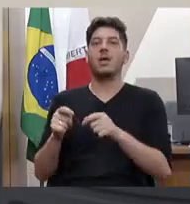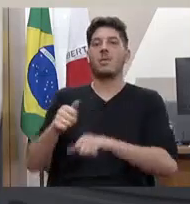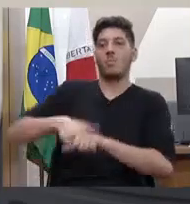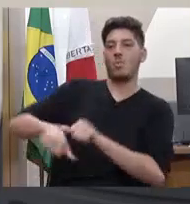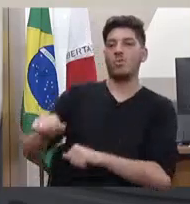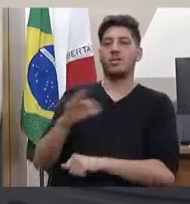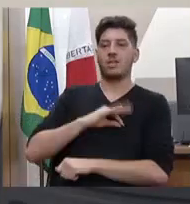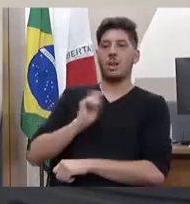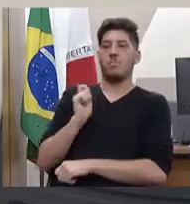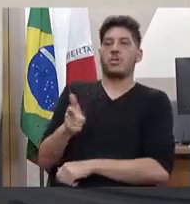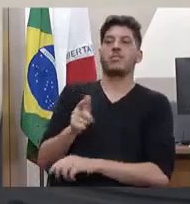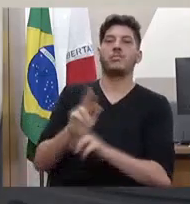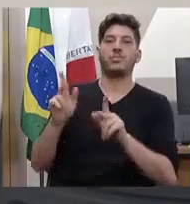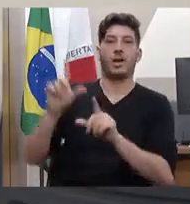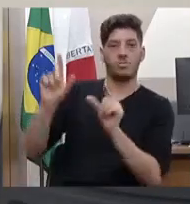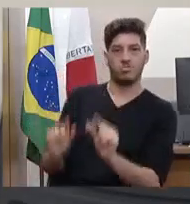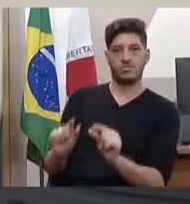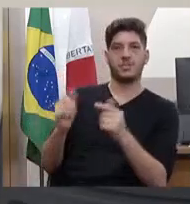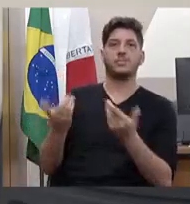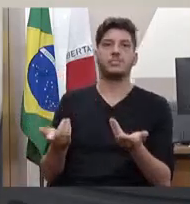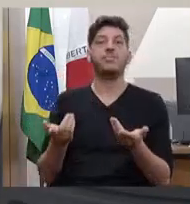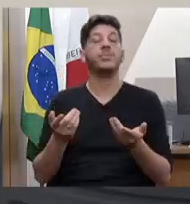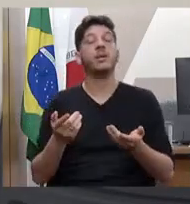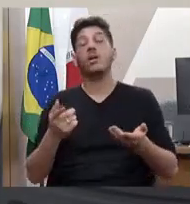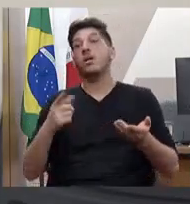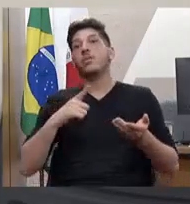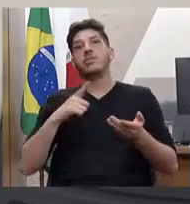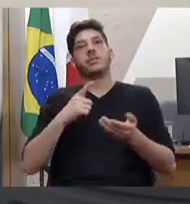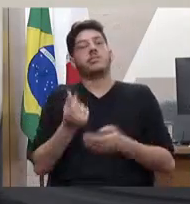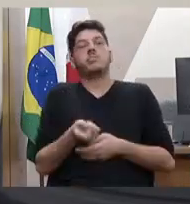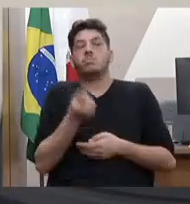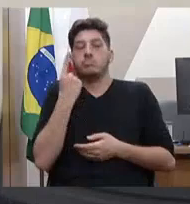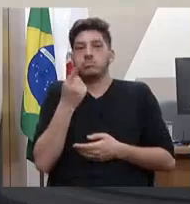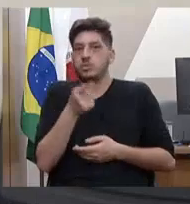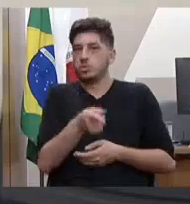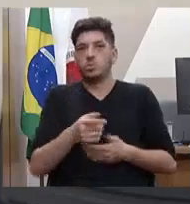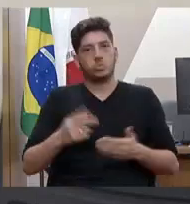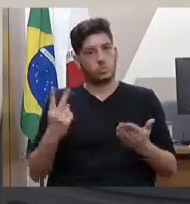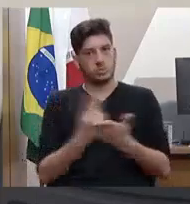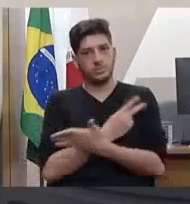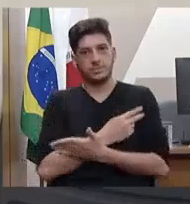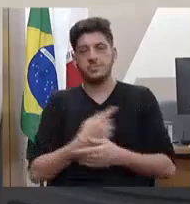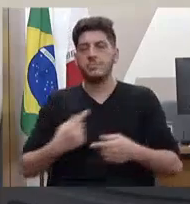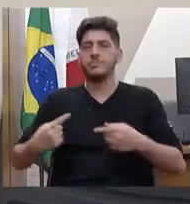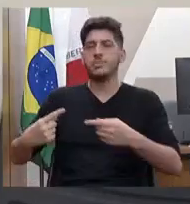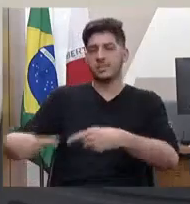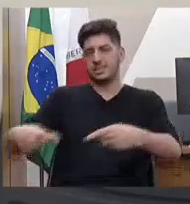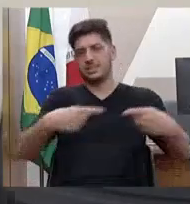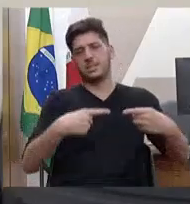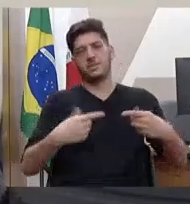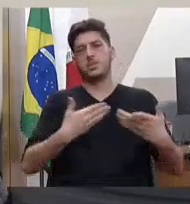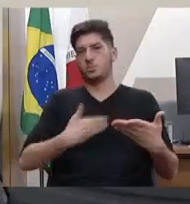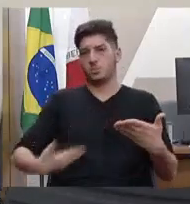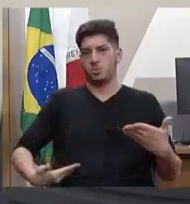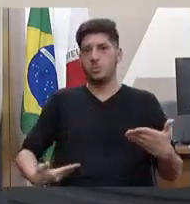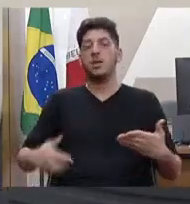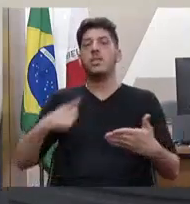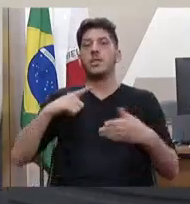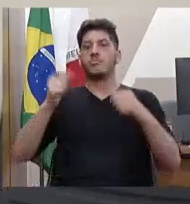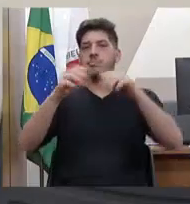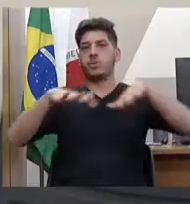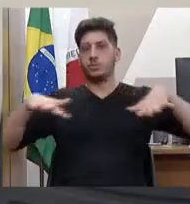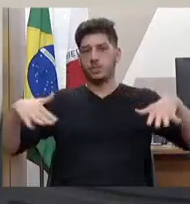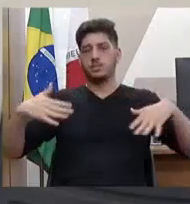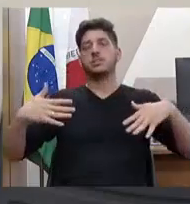e o negócio absurdo assim mas quando no debate público tem uma audiência pública